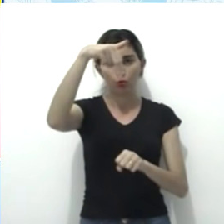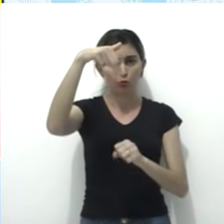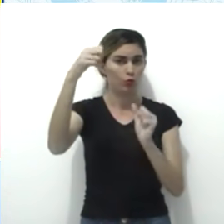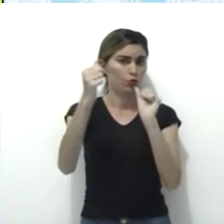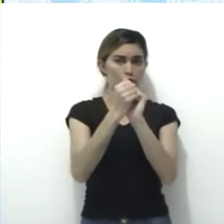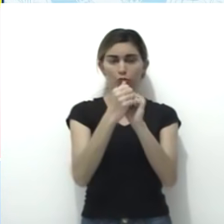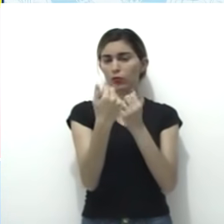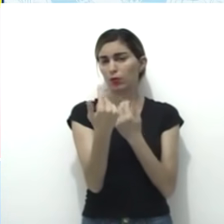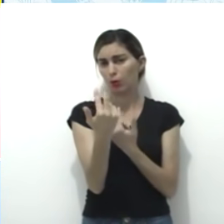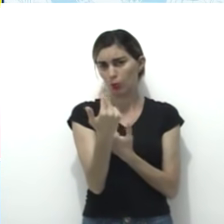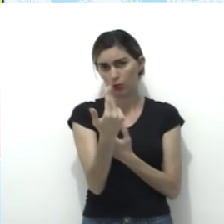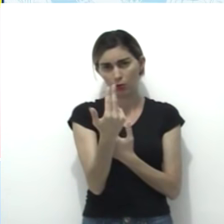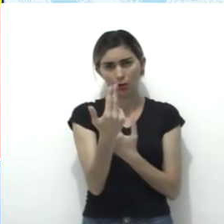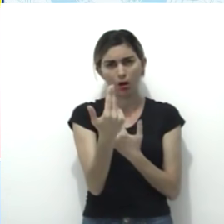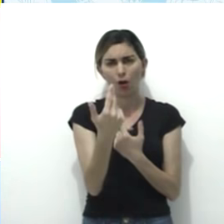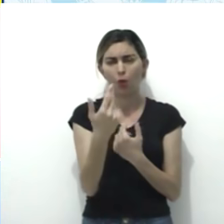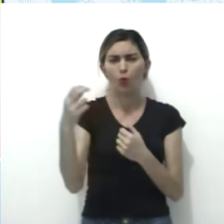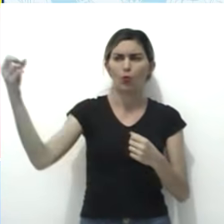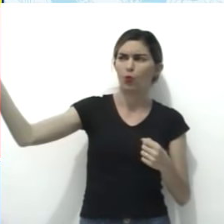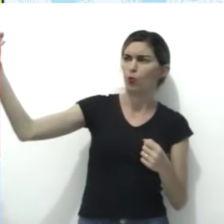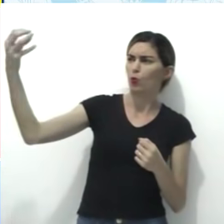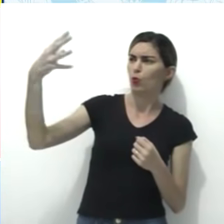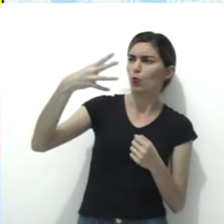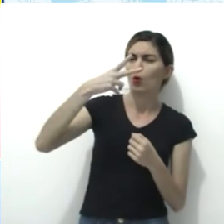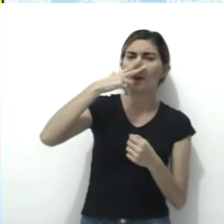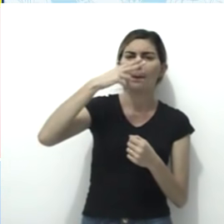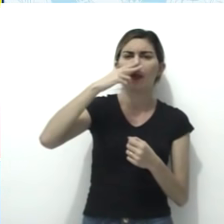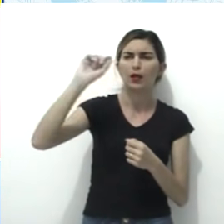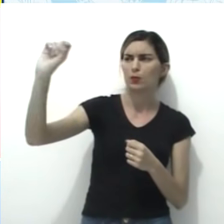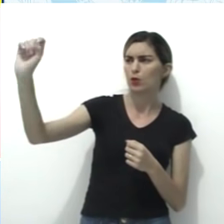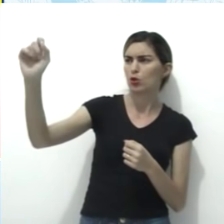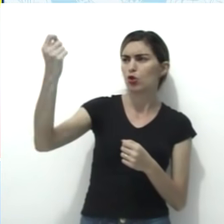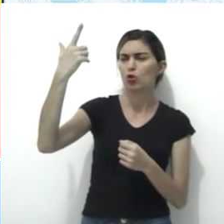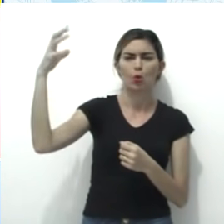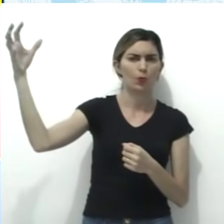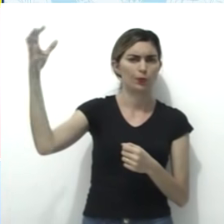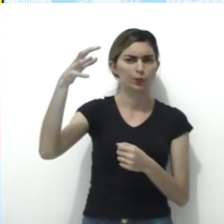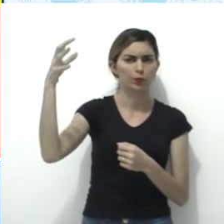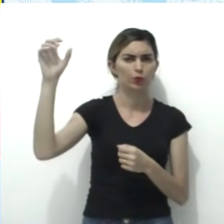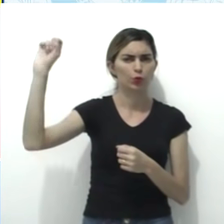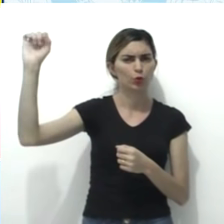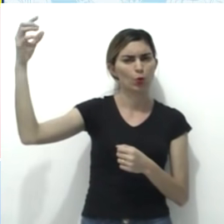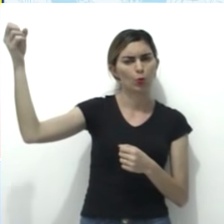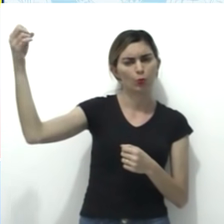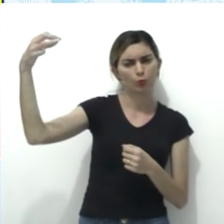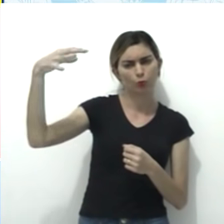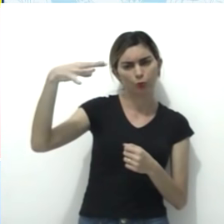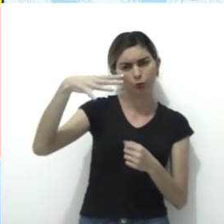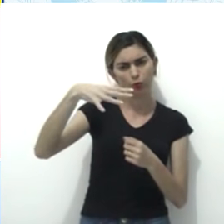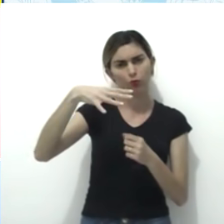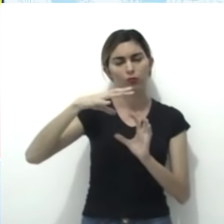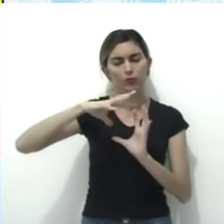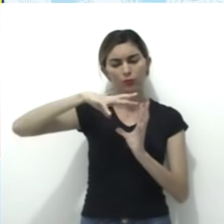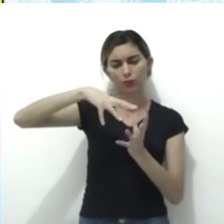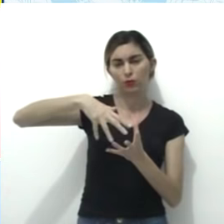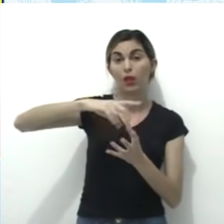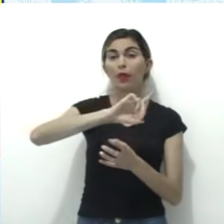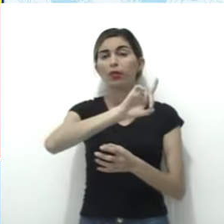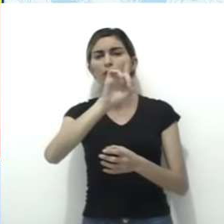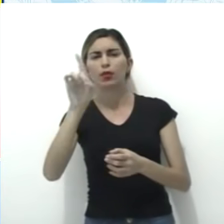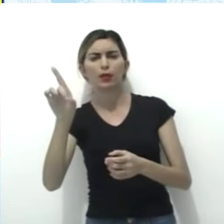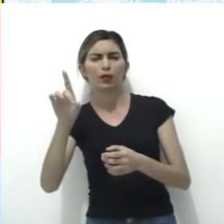hemisfério norte como é o hemisfério sul recebe a mesma quantidade de iluminação dos raios solares